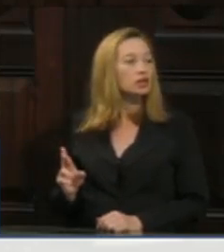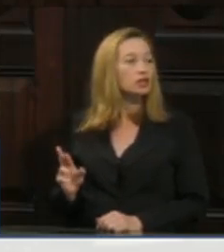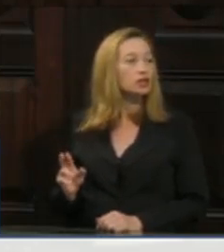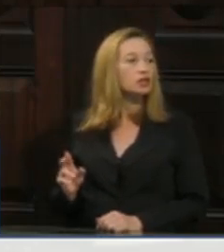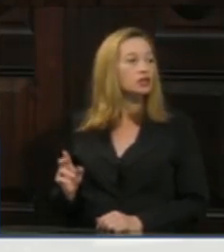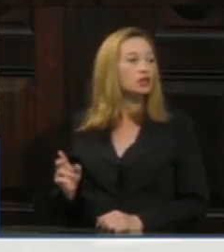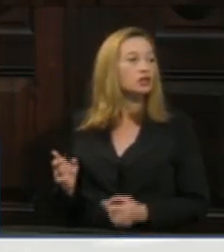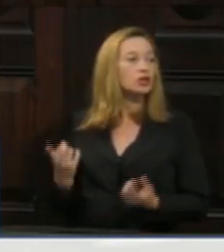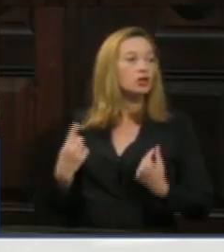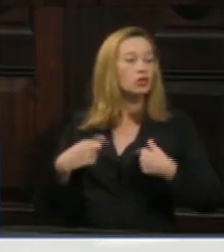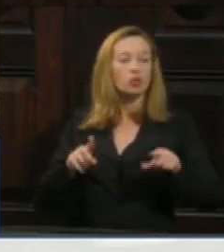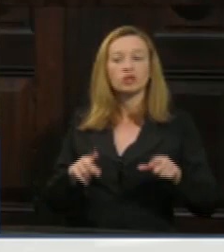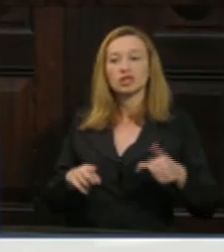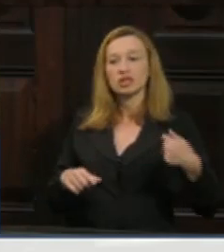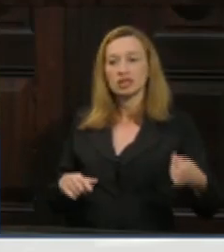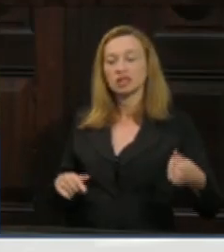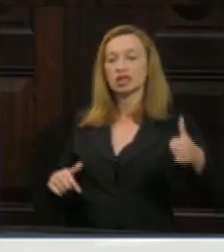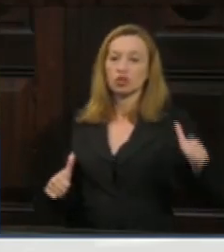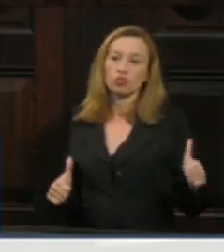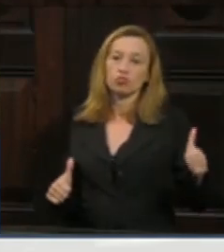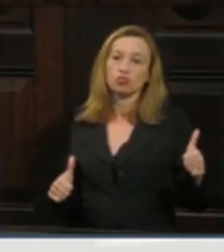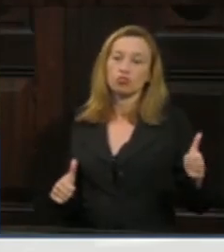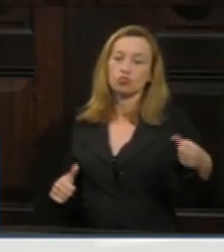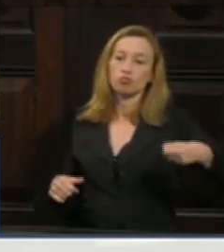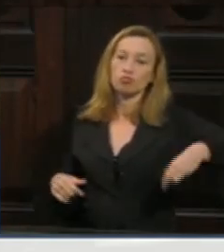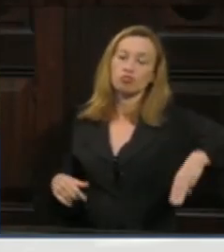constitucionais. E semana que entra,